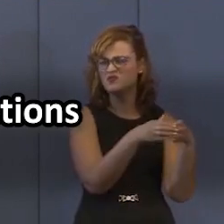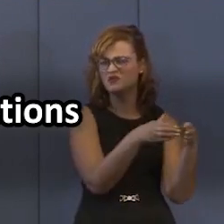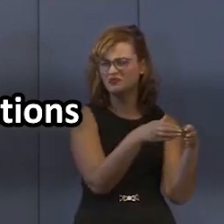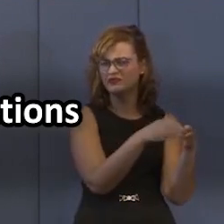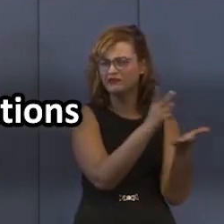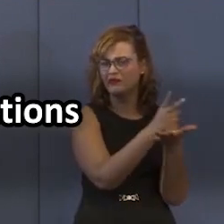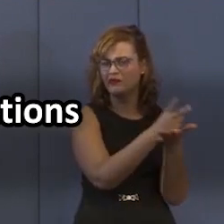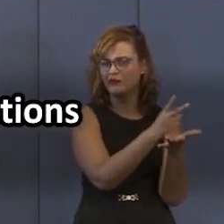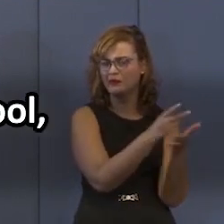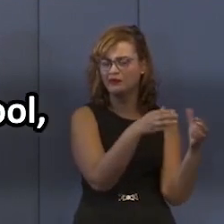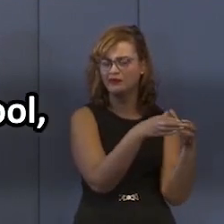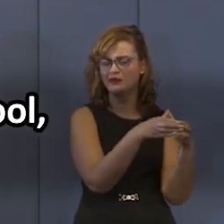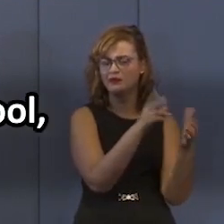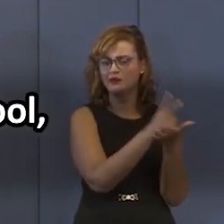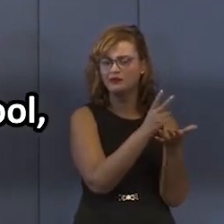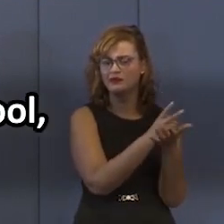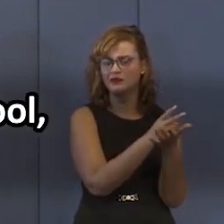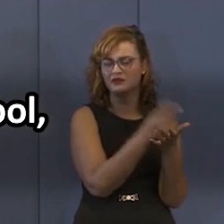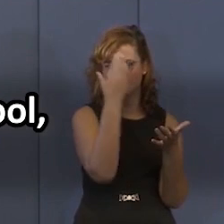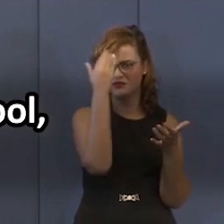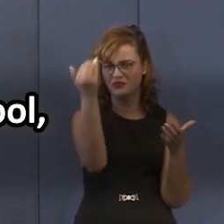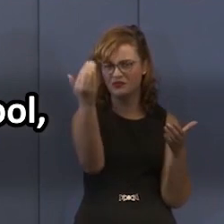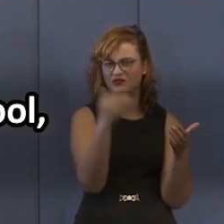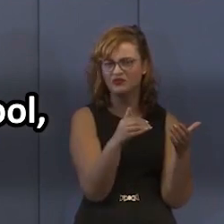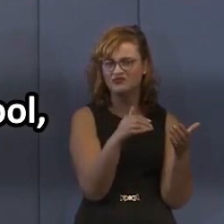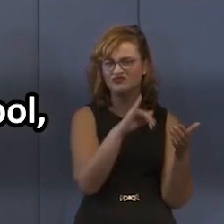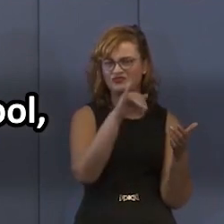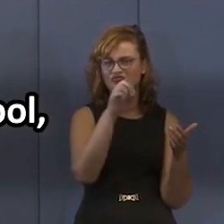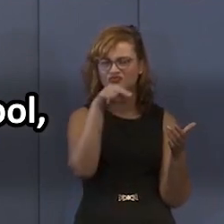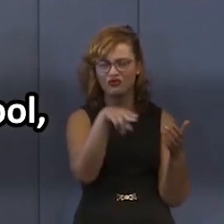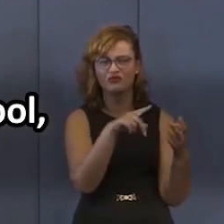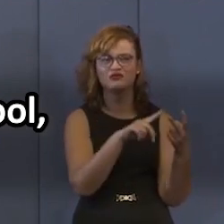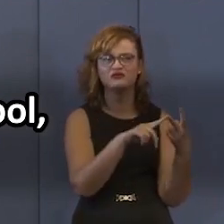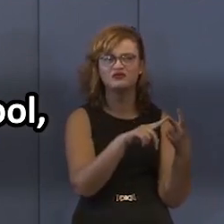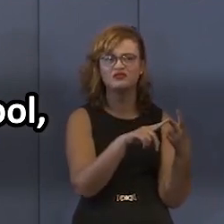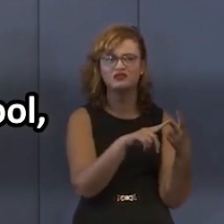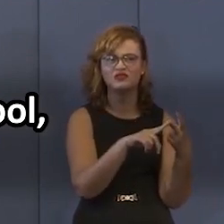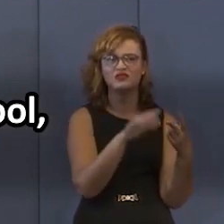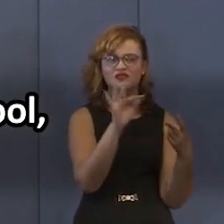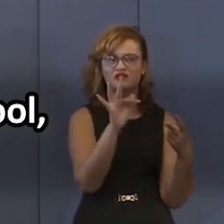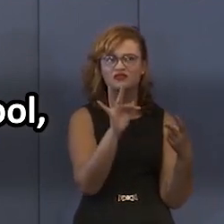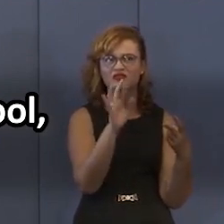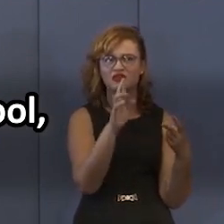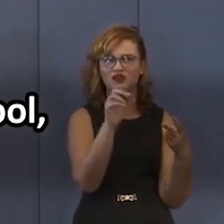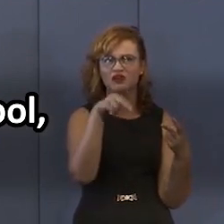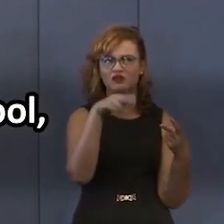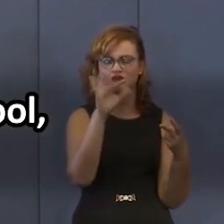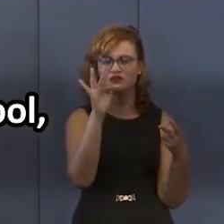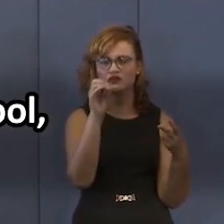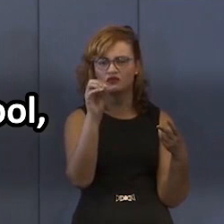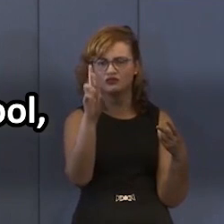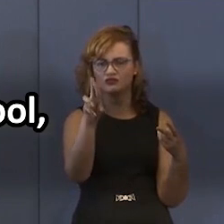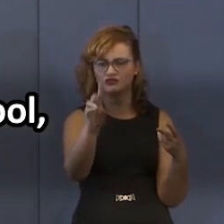aquela turminha de sempre, né? Immanuel Kant, John Locke, turma de Frankfurt, etc., etc., etc.